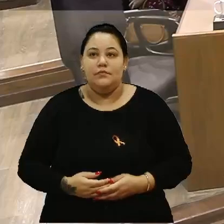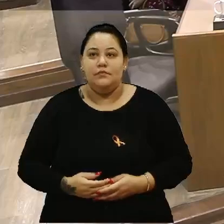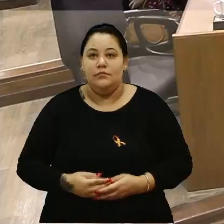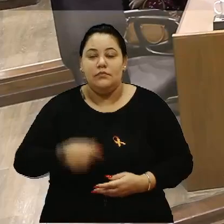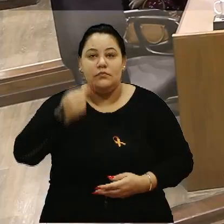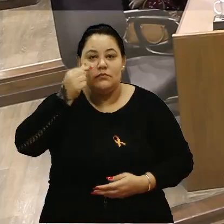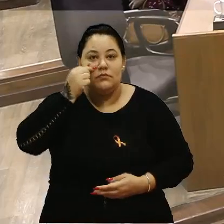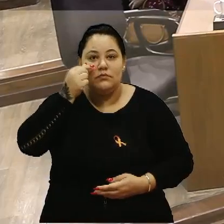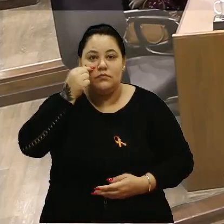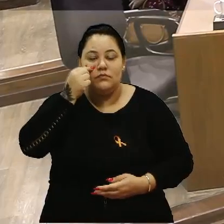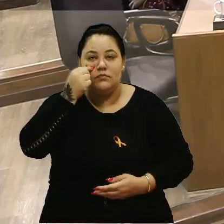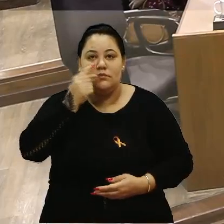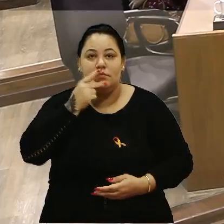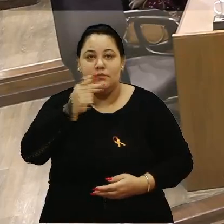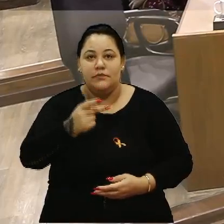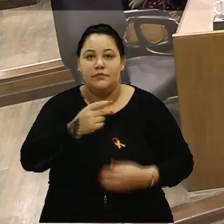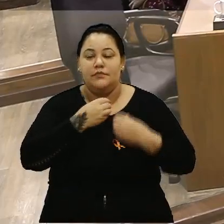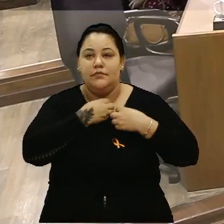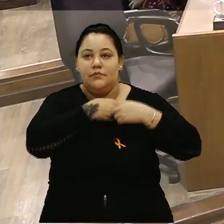Isso.